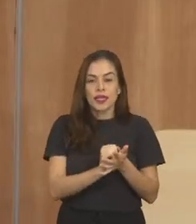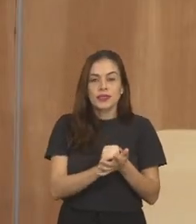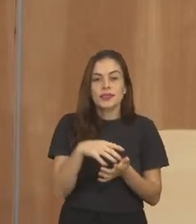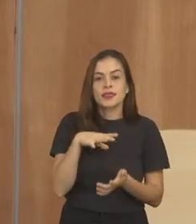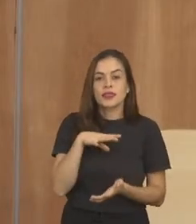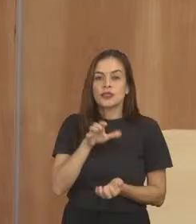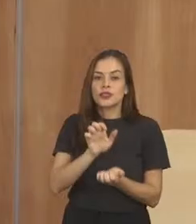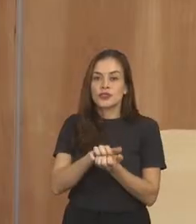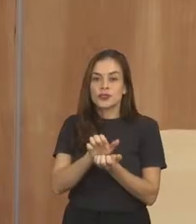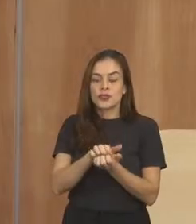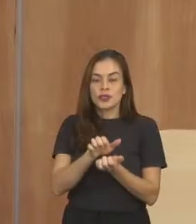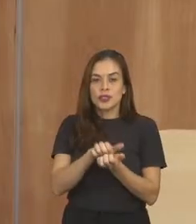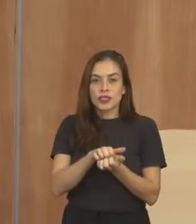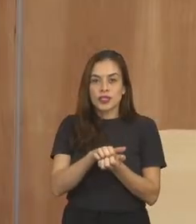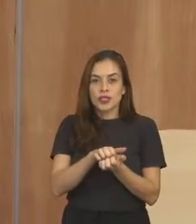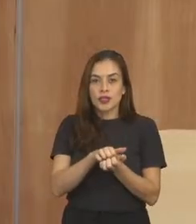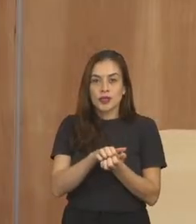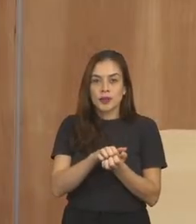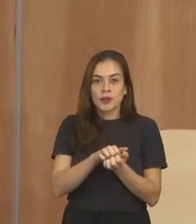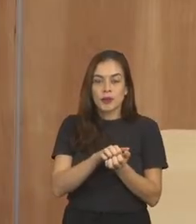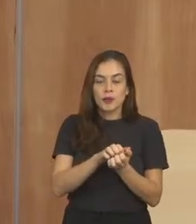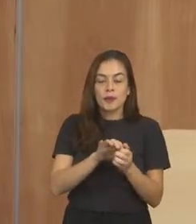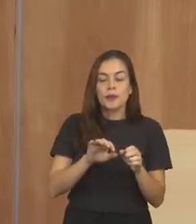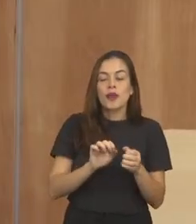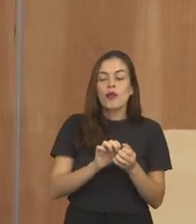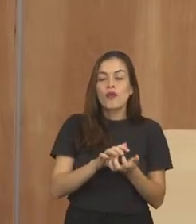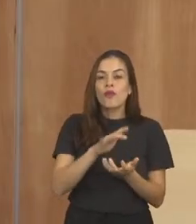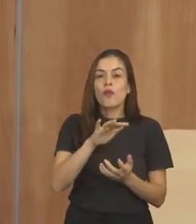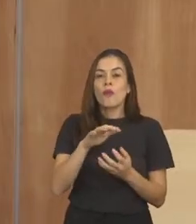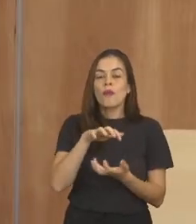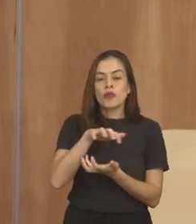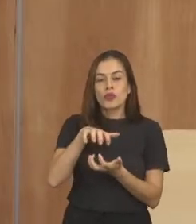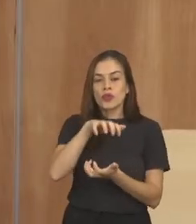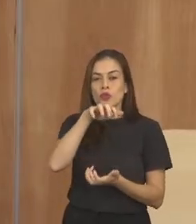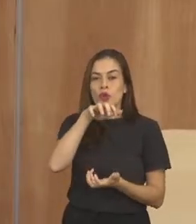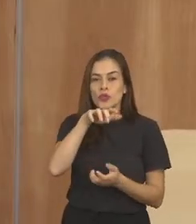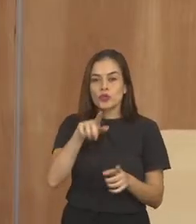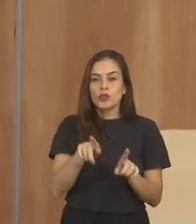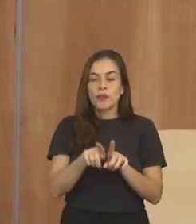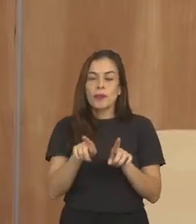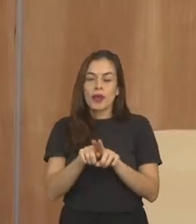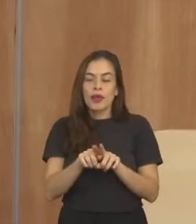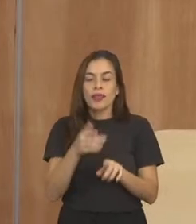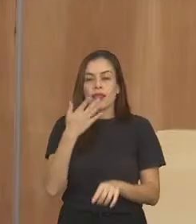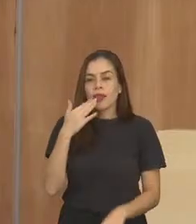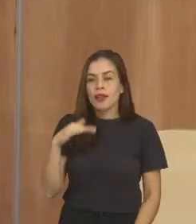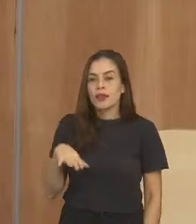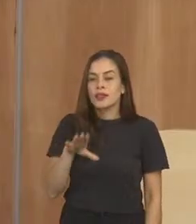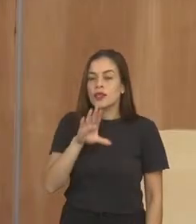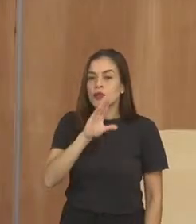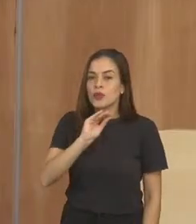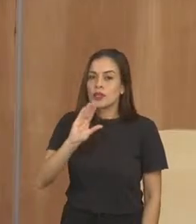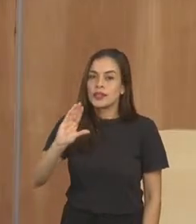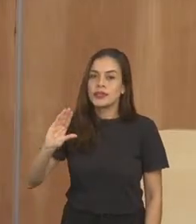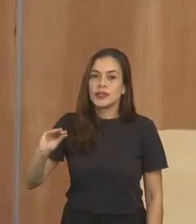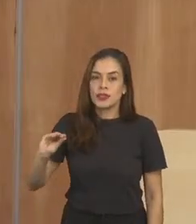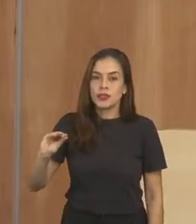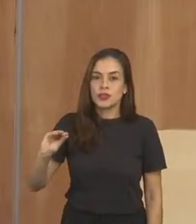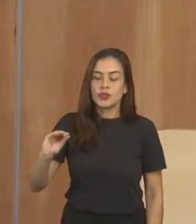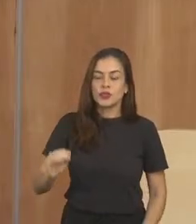Jacareí, por meio do Fundo Municipal do Idoso e do Fundo Municipal da Criança e do